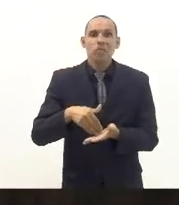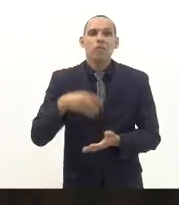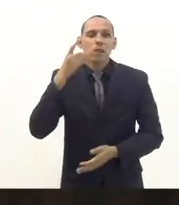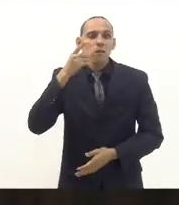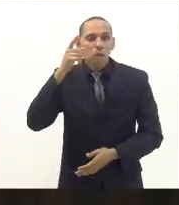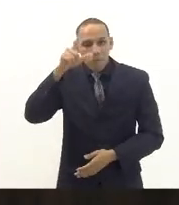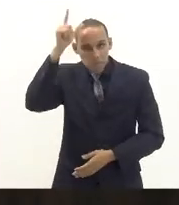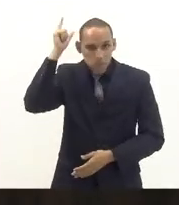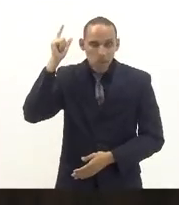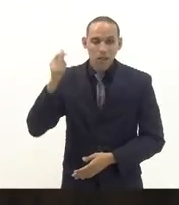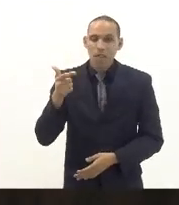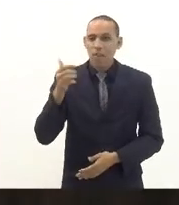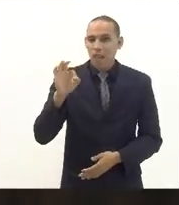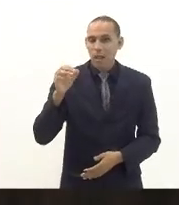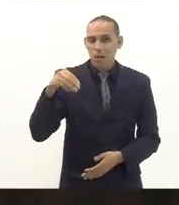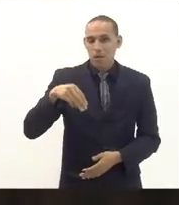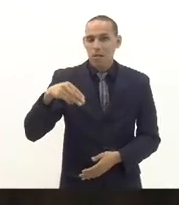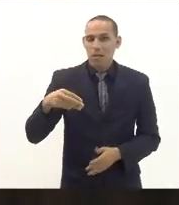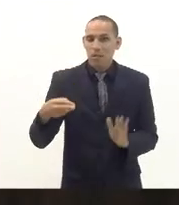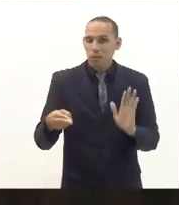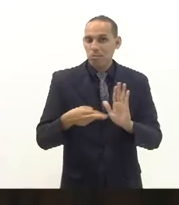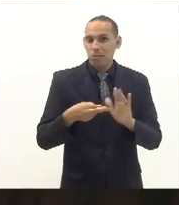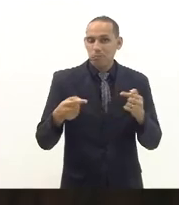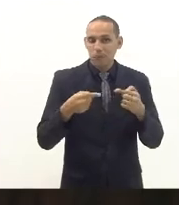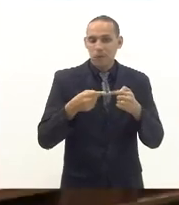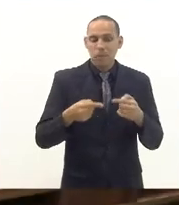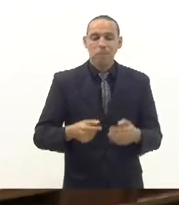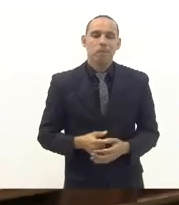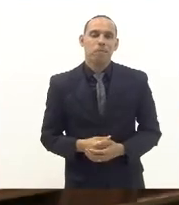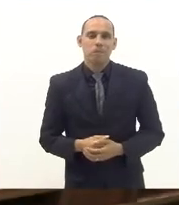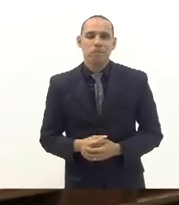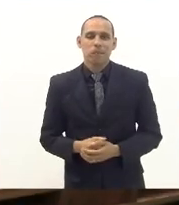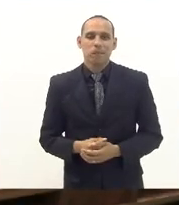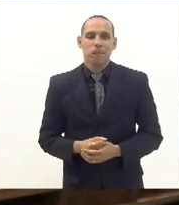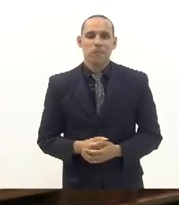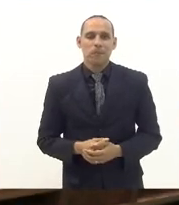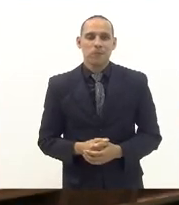Deputado Luiz Paulo você nem se dispõe de dez minutos no tempo regimental